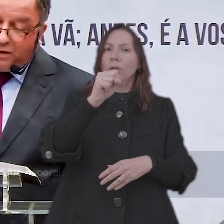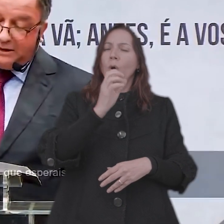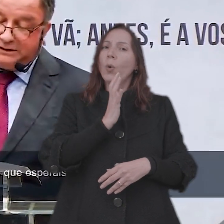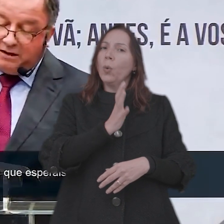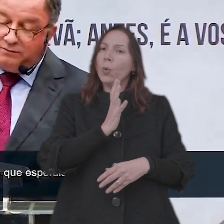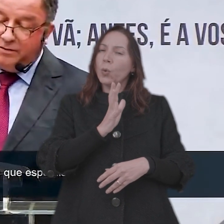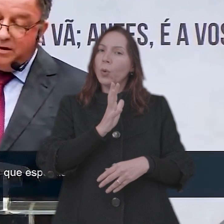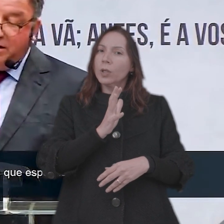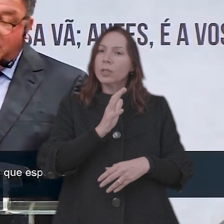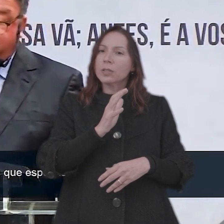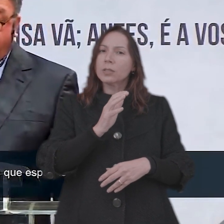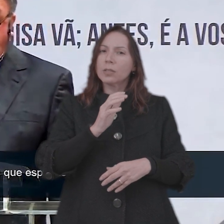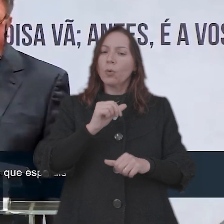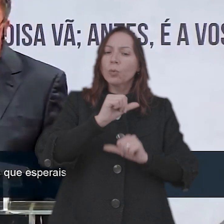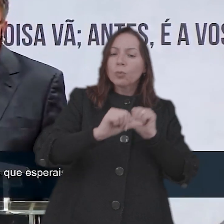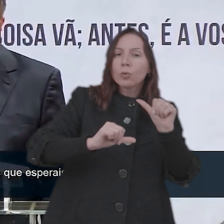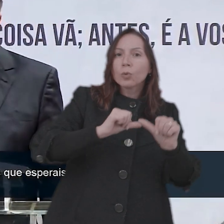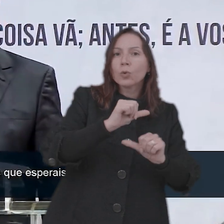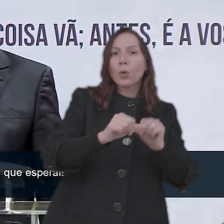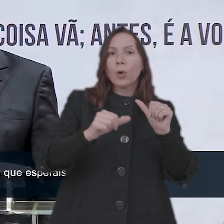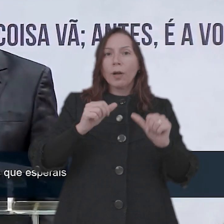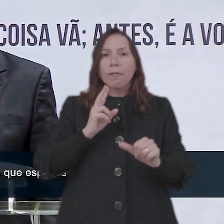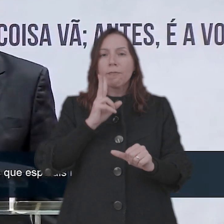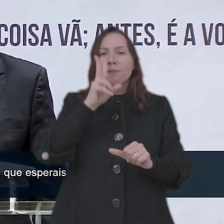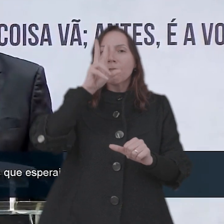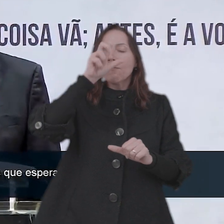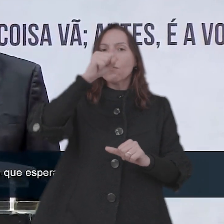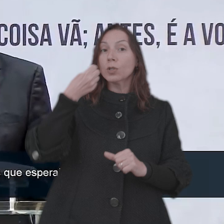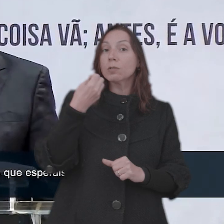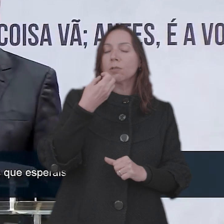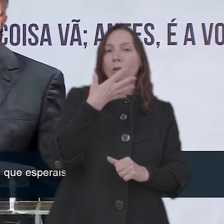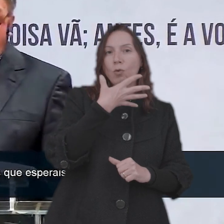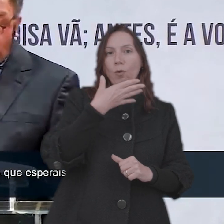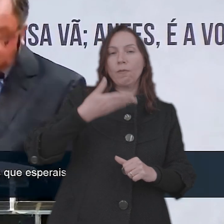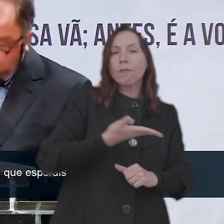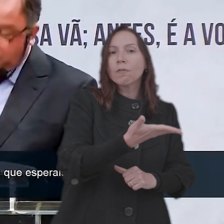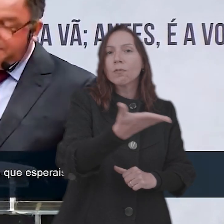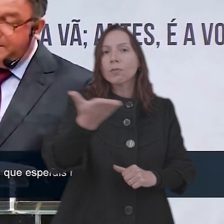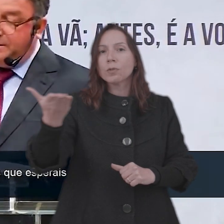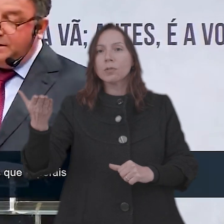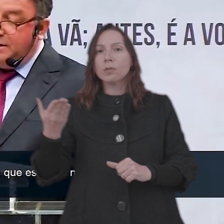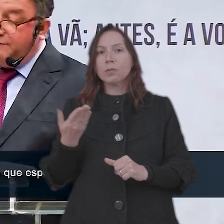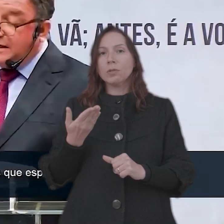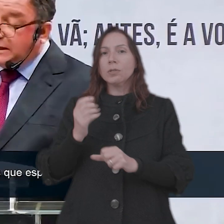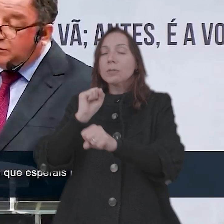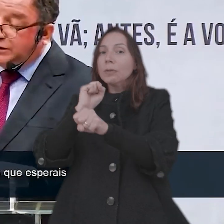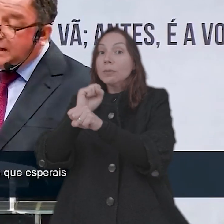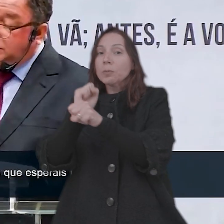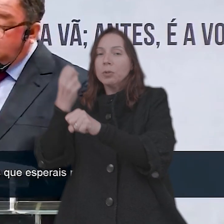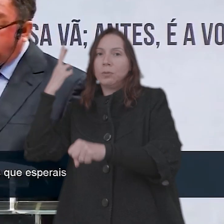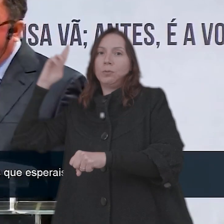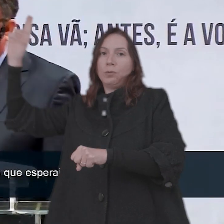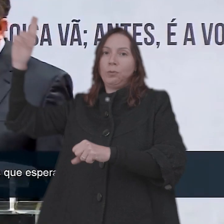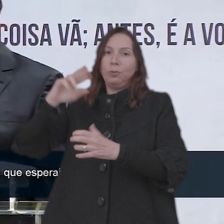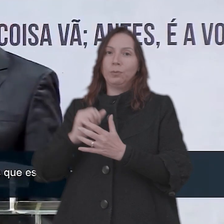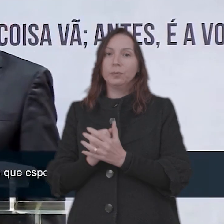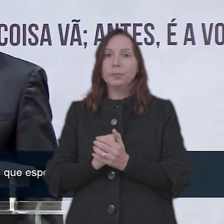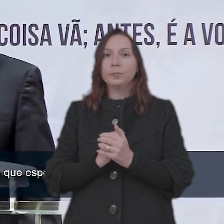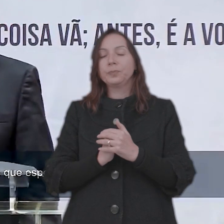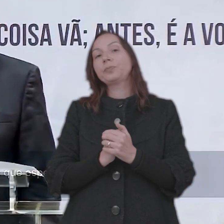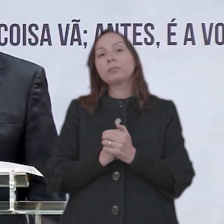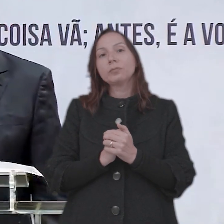o vosso coração, vós todos que esperais no Senhor. Veja que o texto nos